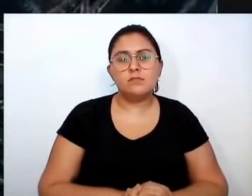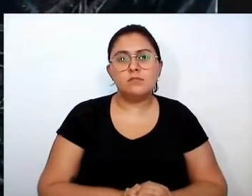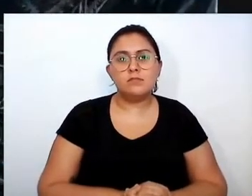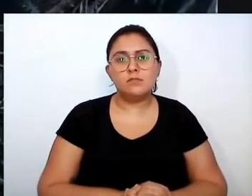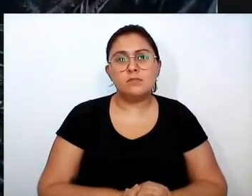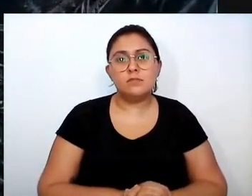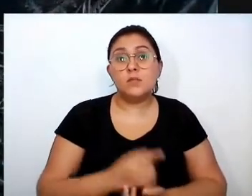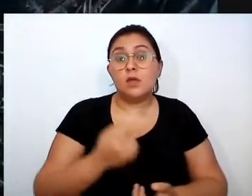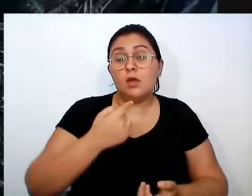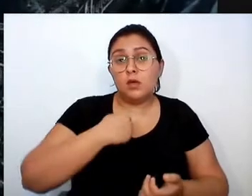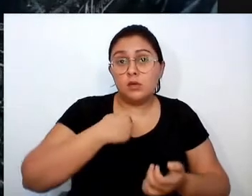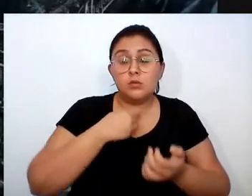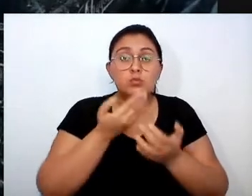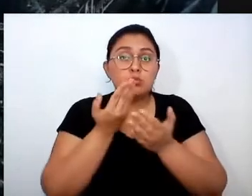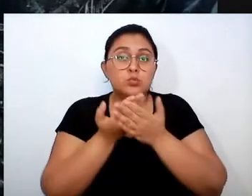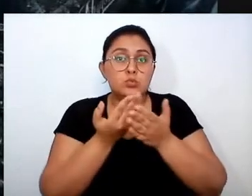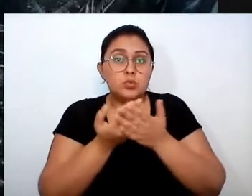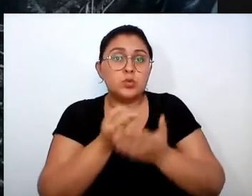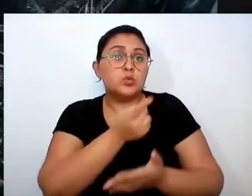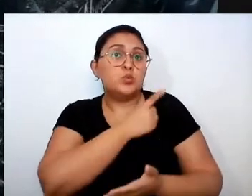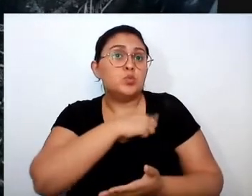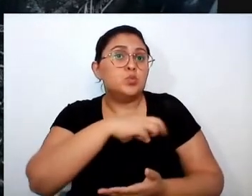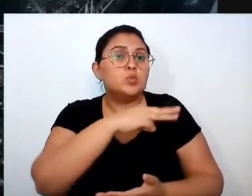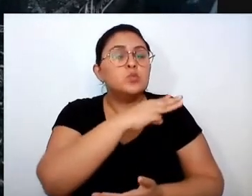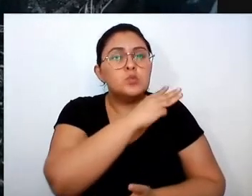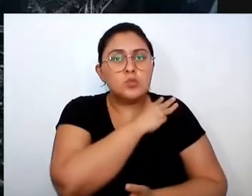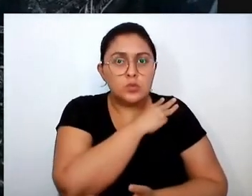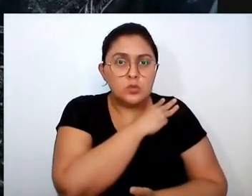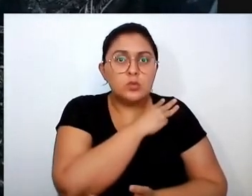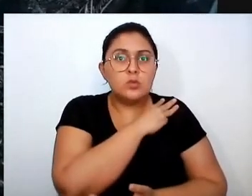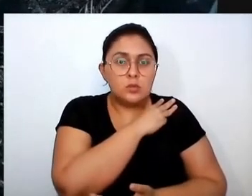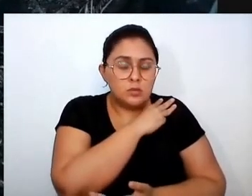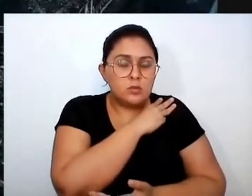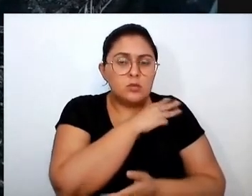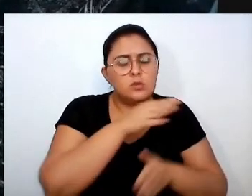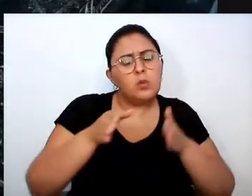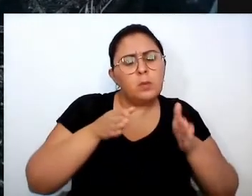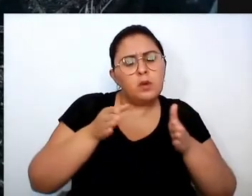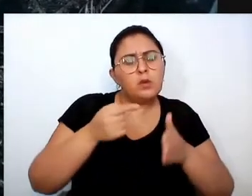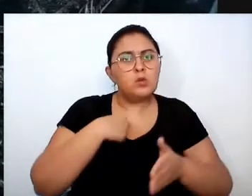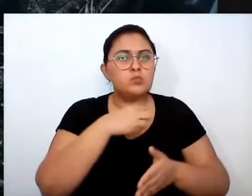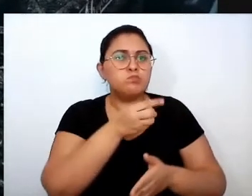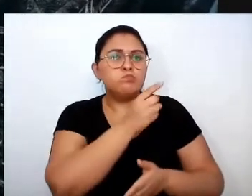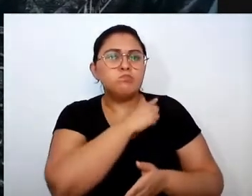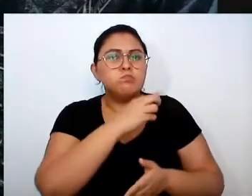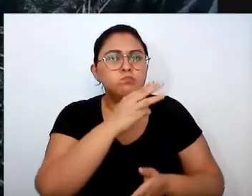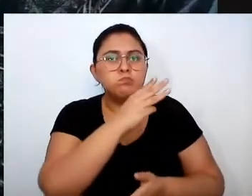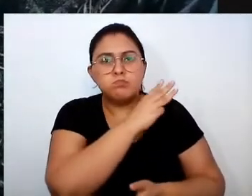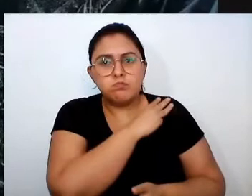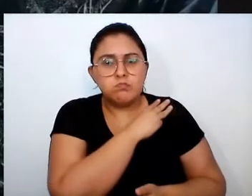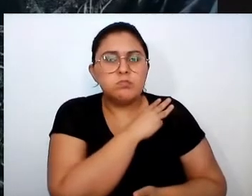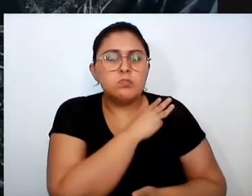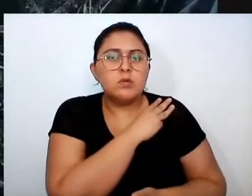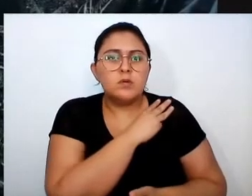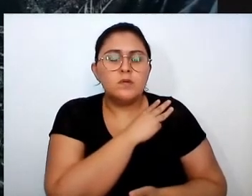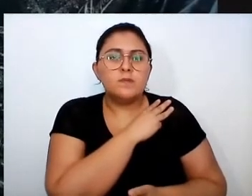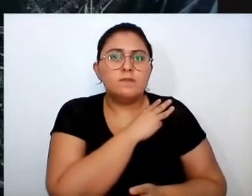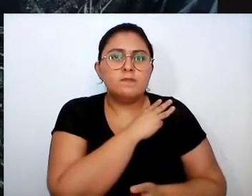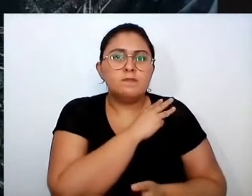fui fazer tem um ensino médio, não sei como é que está hoje, né? Mas no tempo que eu estava estudando,